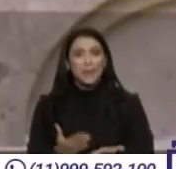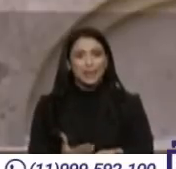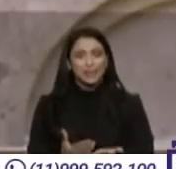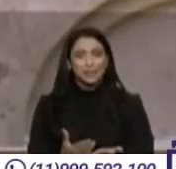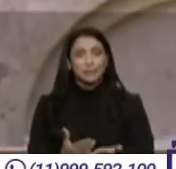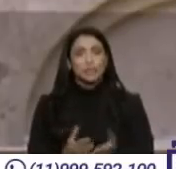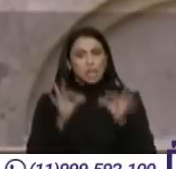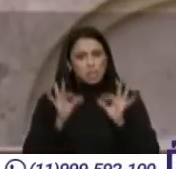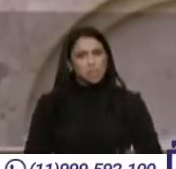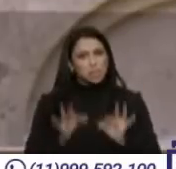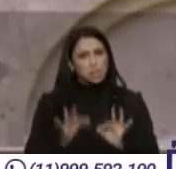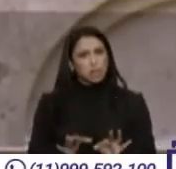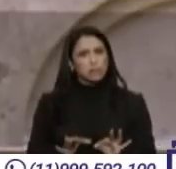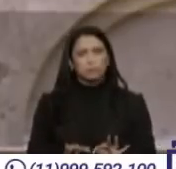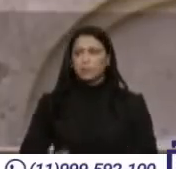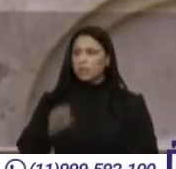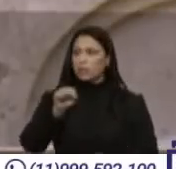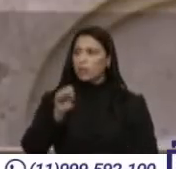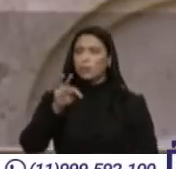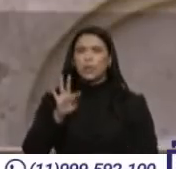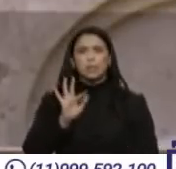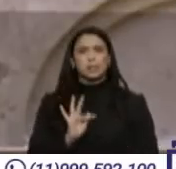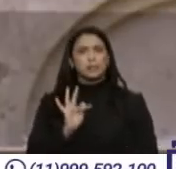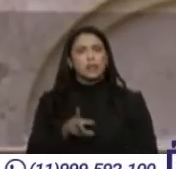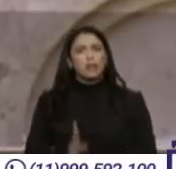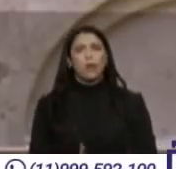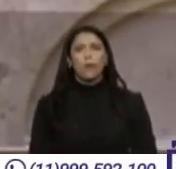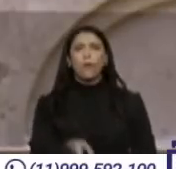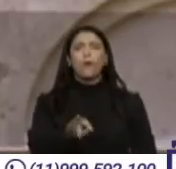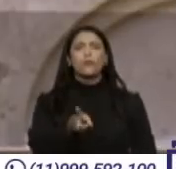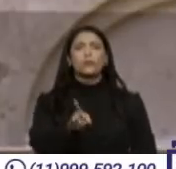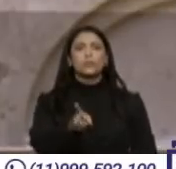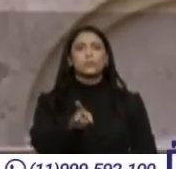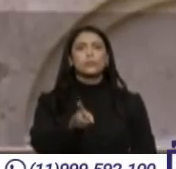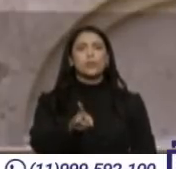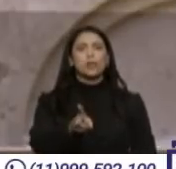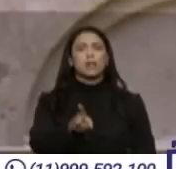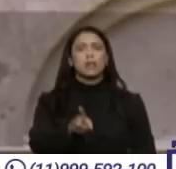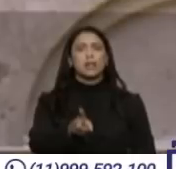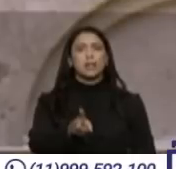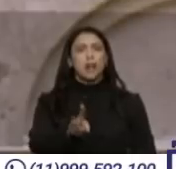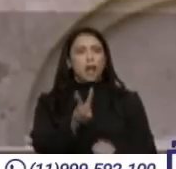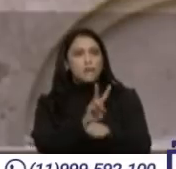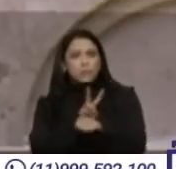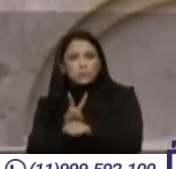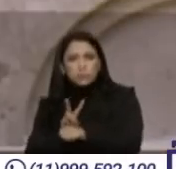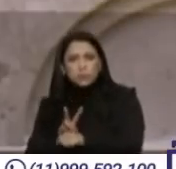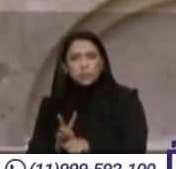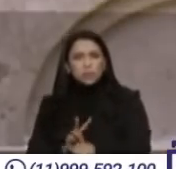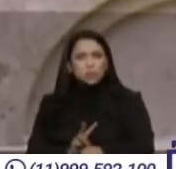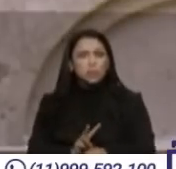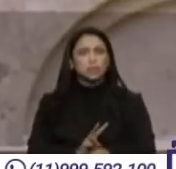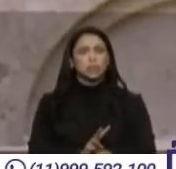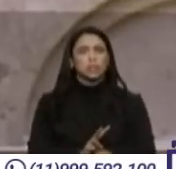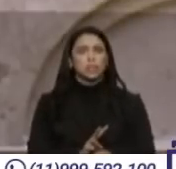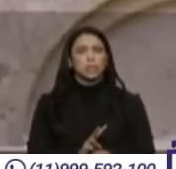certos de que o Supremo Tribunal Federal continuará em permanente vigília na